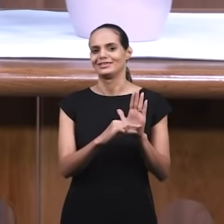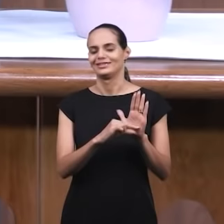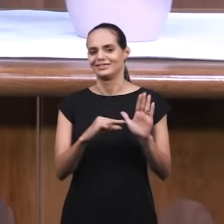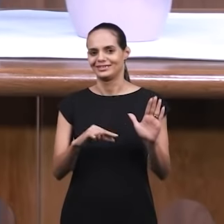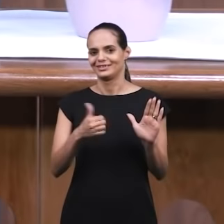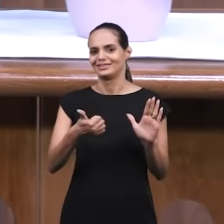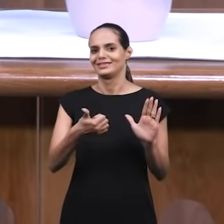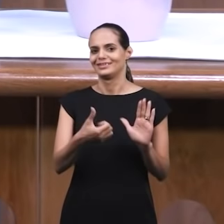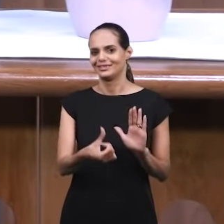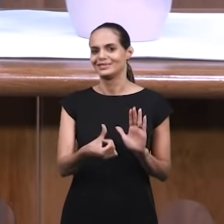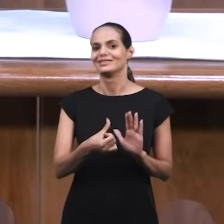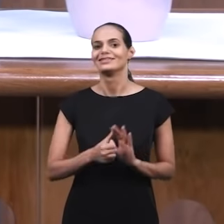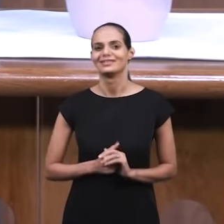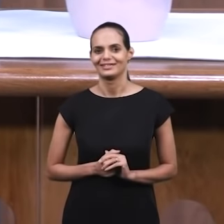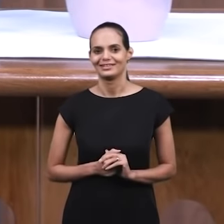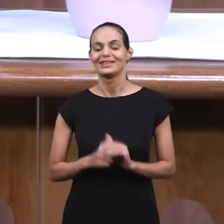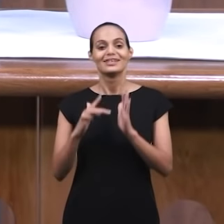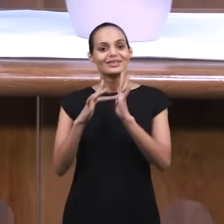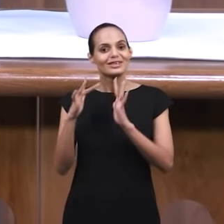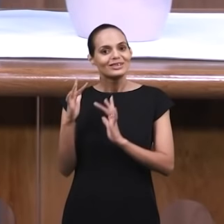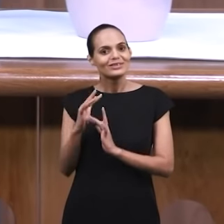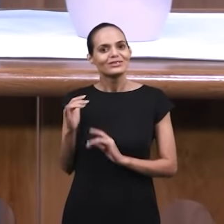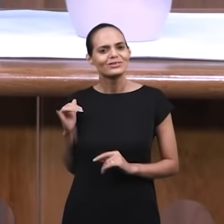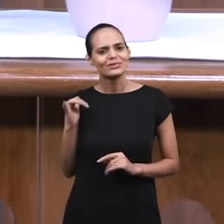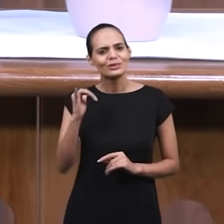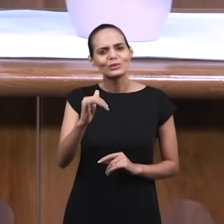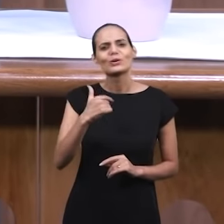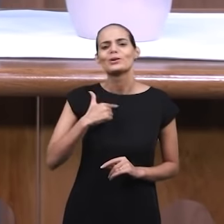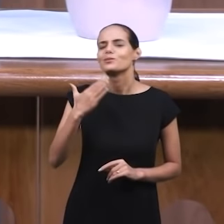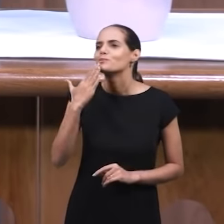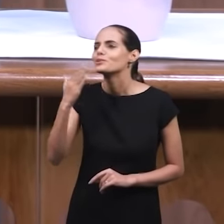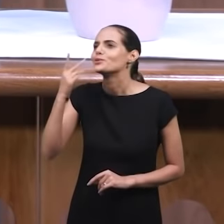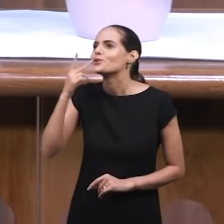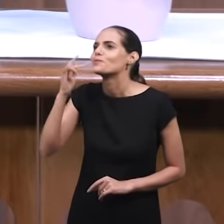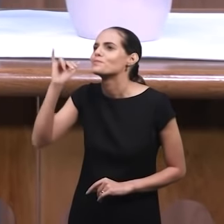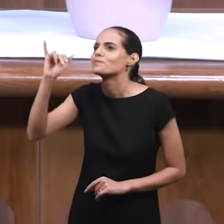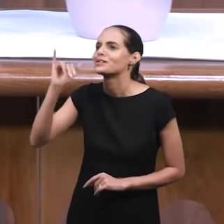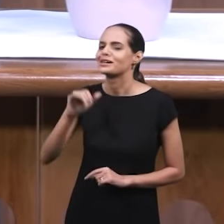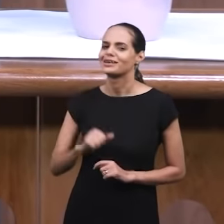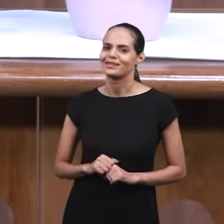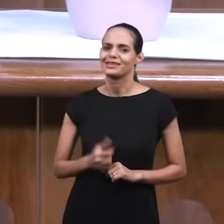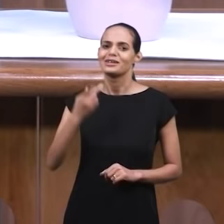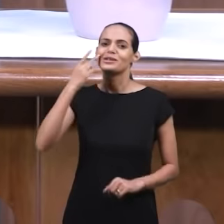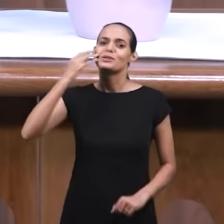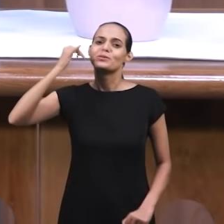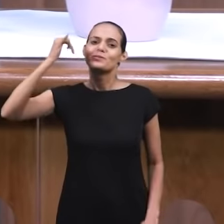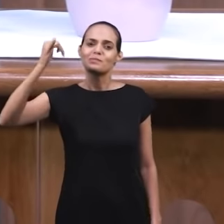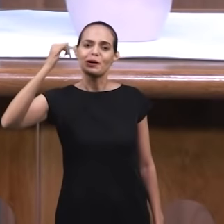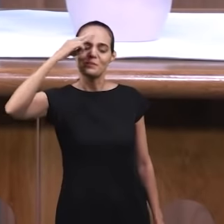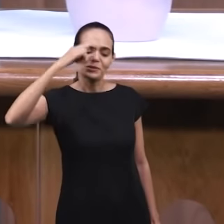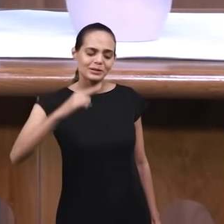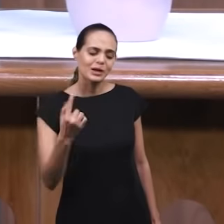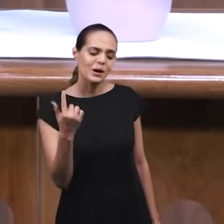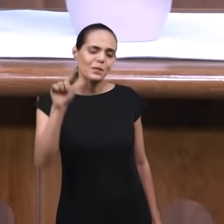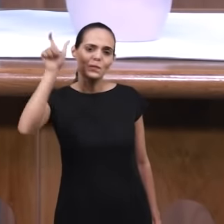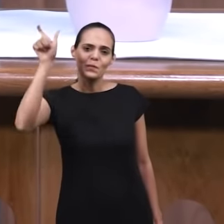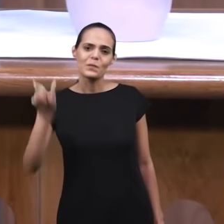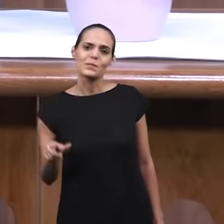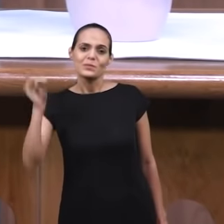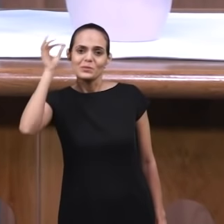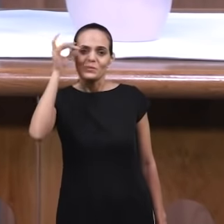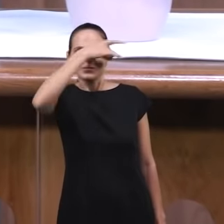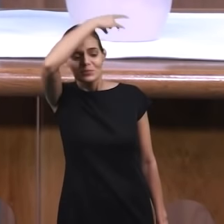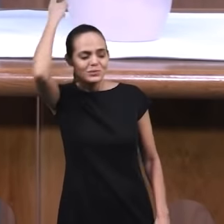verso 16, quando ele disse: "Eu rogarei ao Pai, e ele vos enviará outro Consolador,